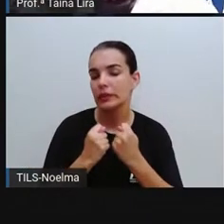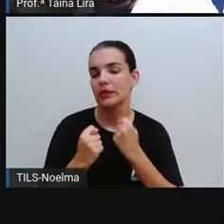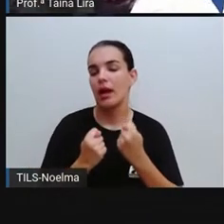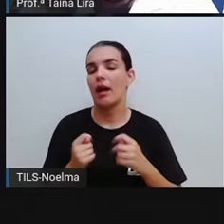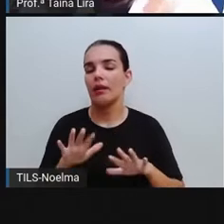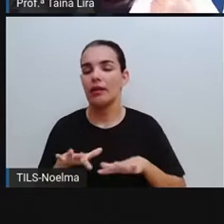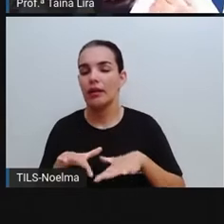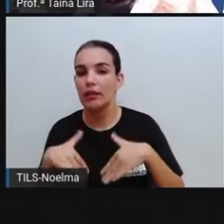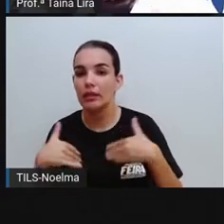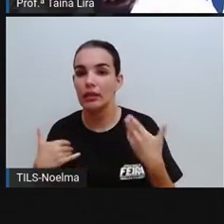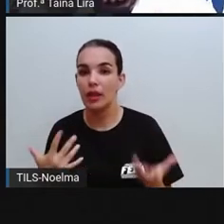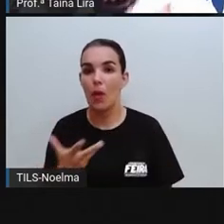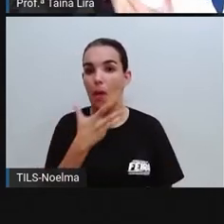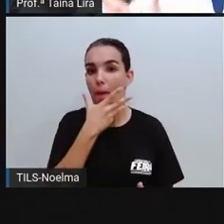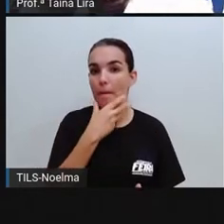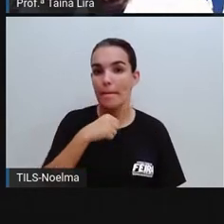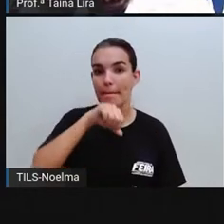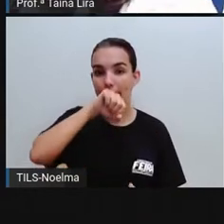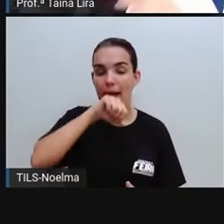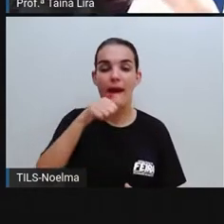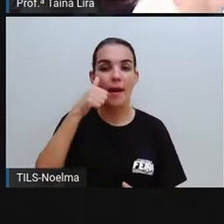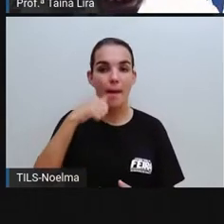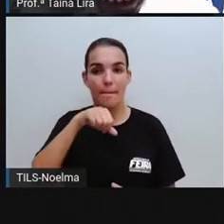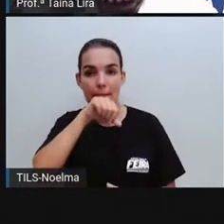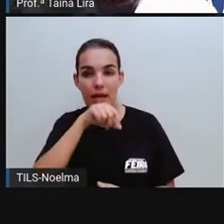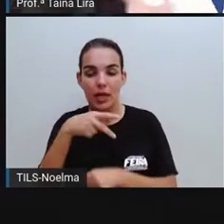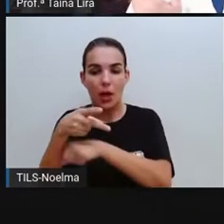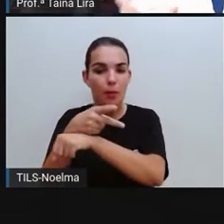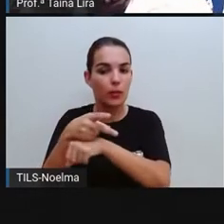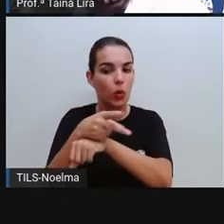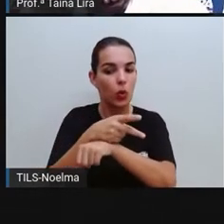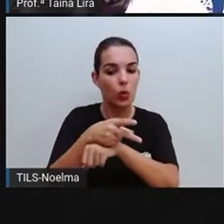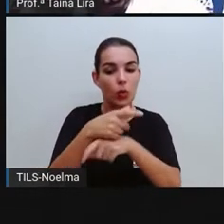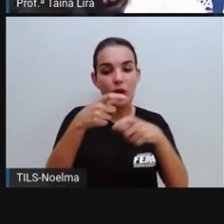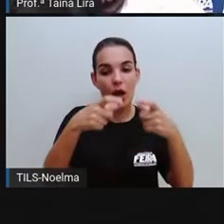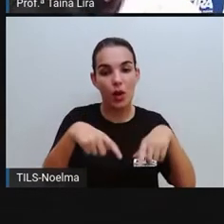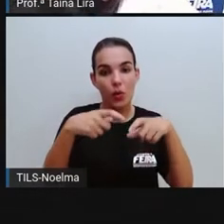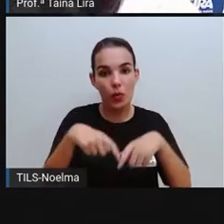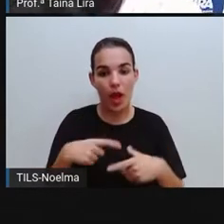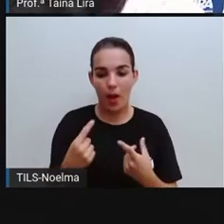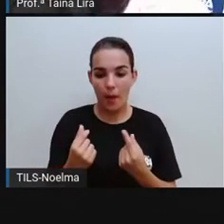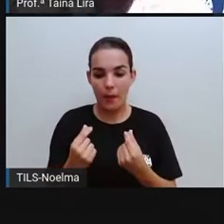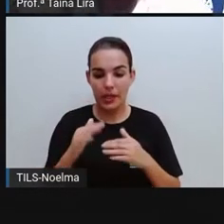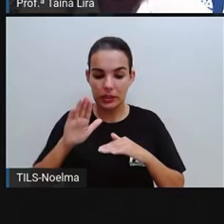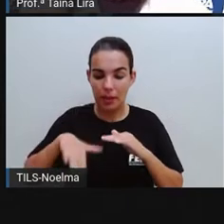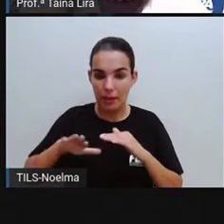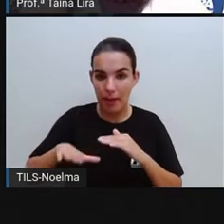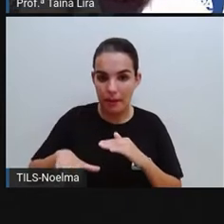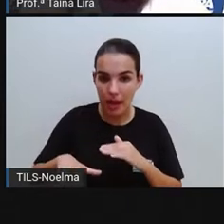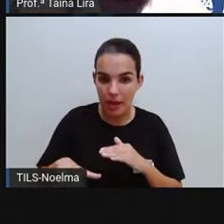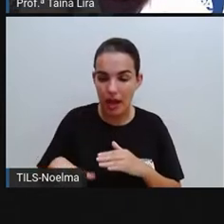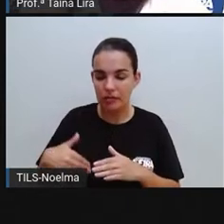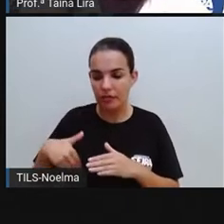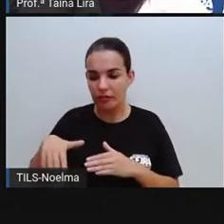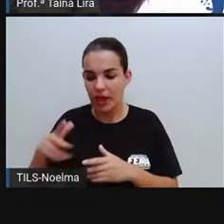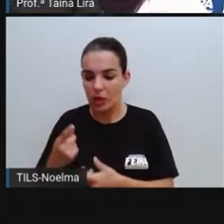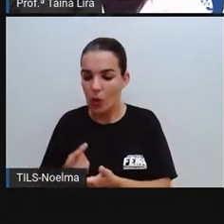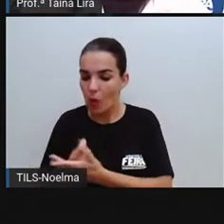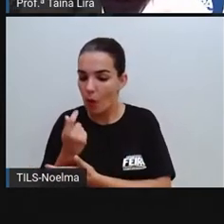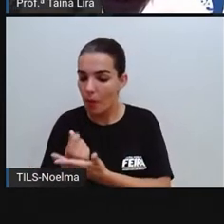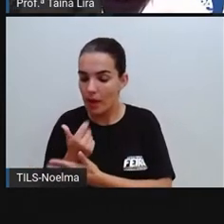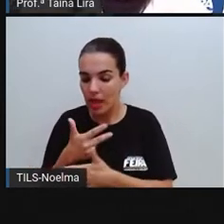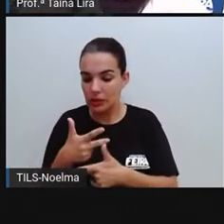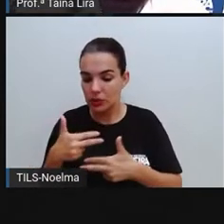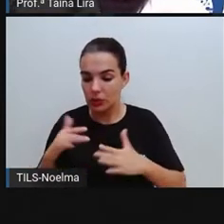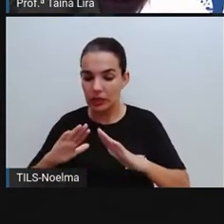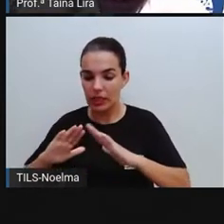né, que procuram o lugar com preço mais em conta para comprar o material escolar da criança, essa